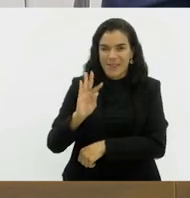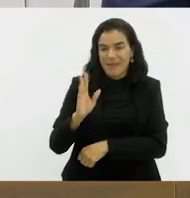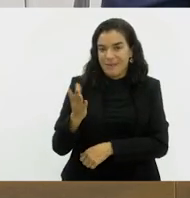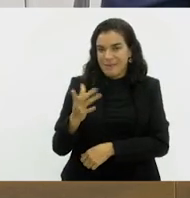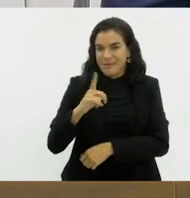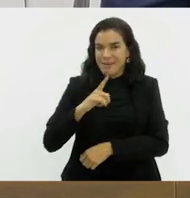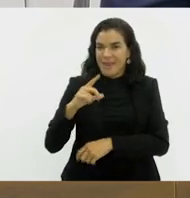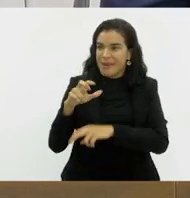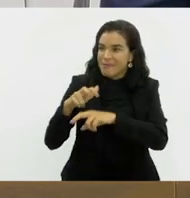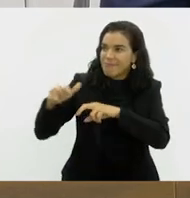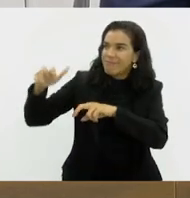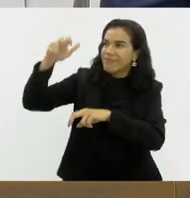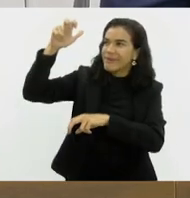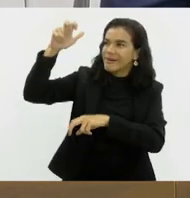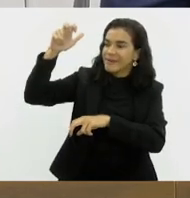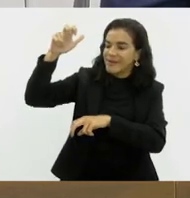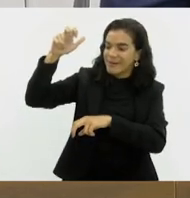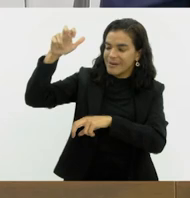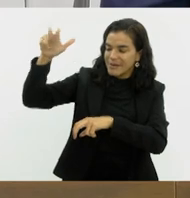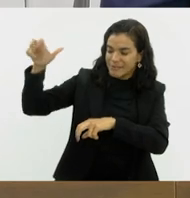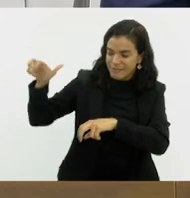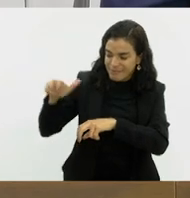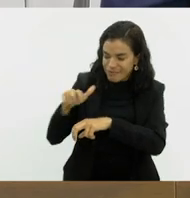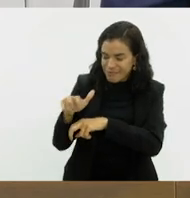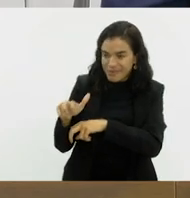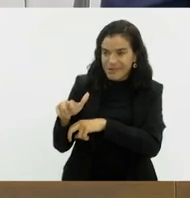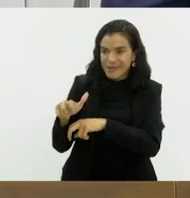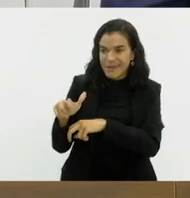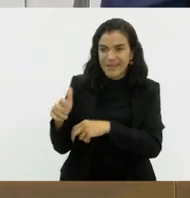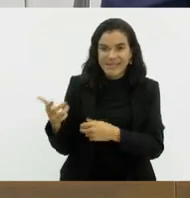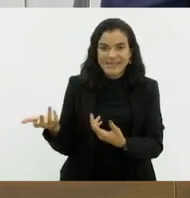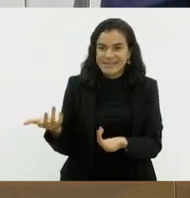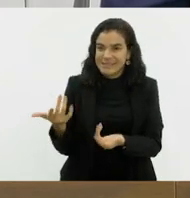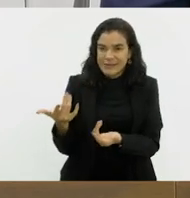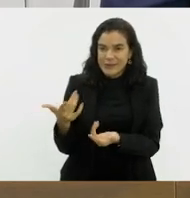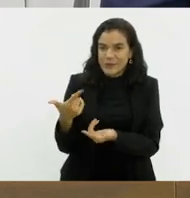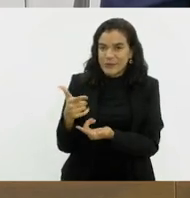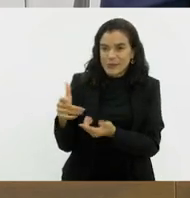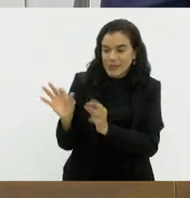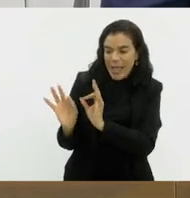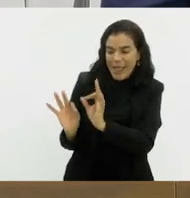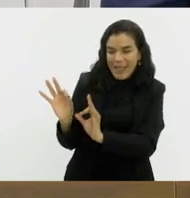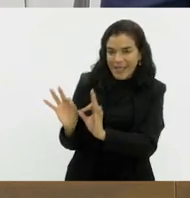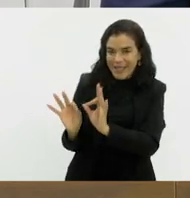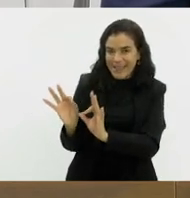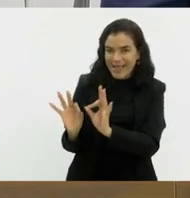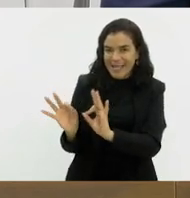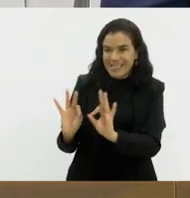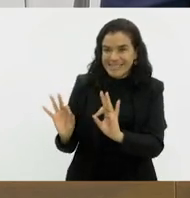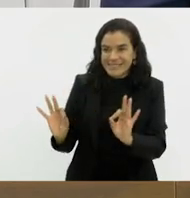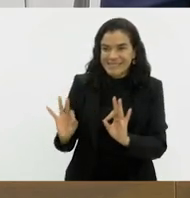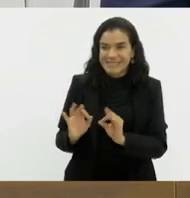um andar e outro andar. Na sala de triagem, não está programado, não está previsto. Né?